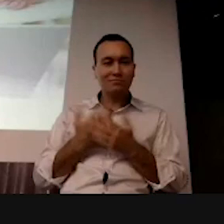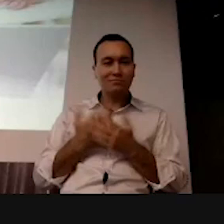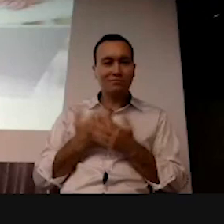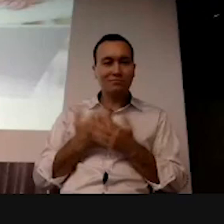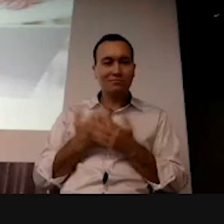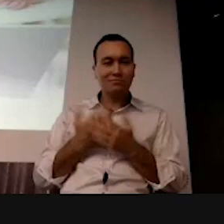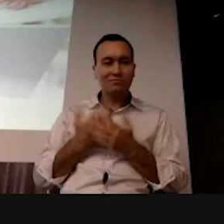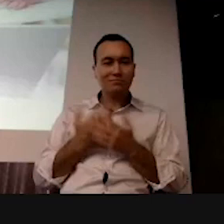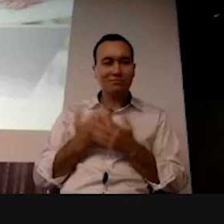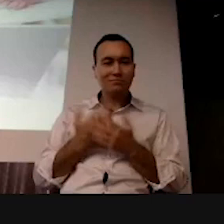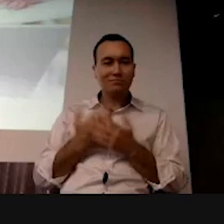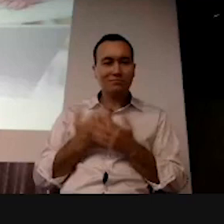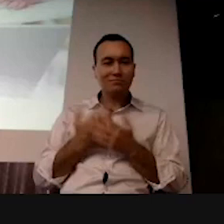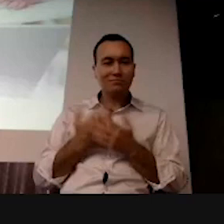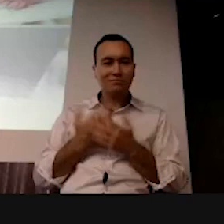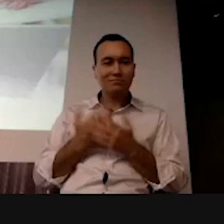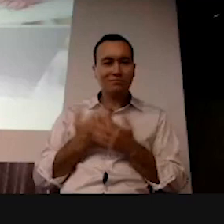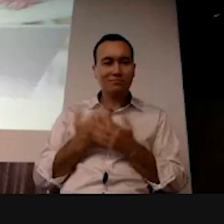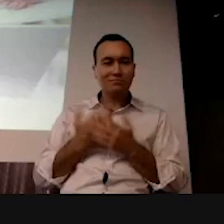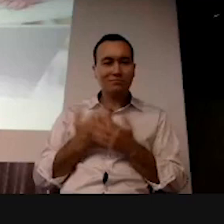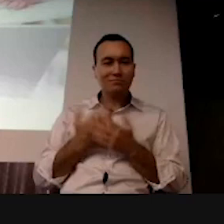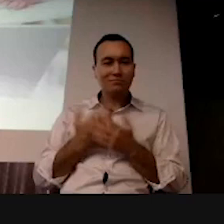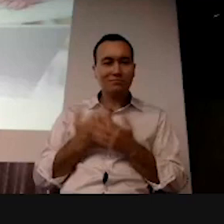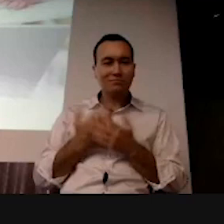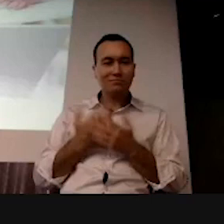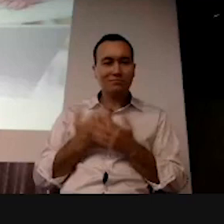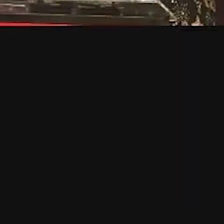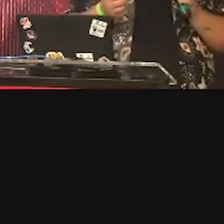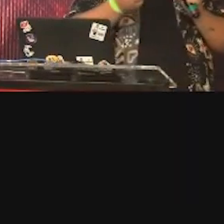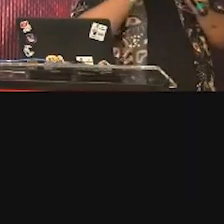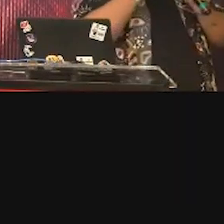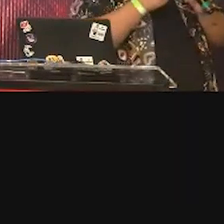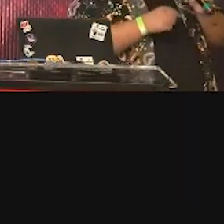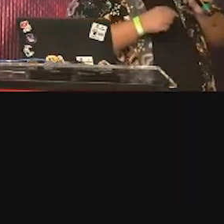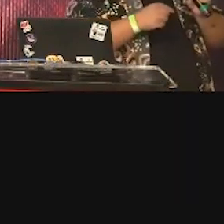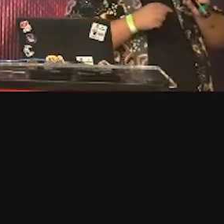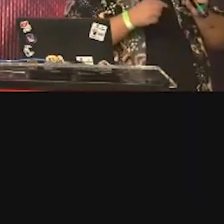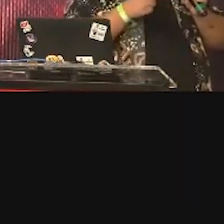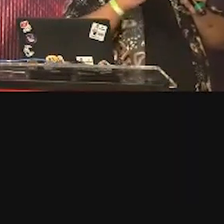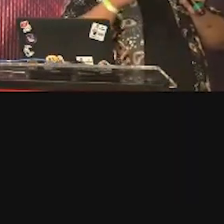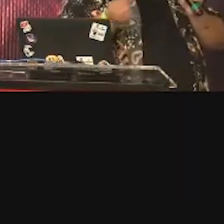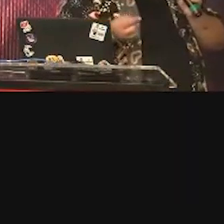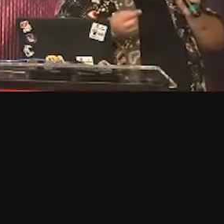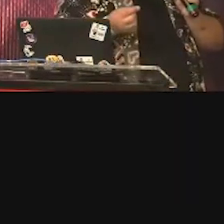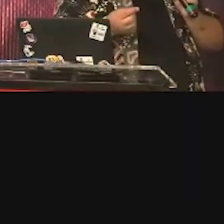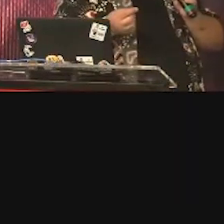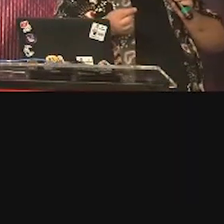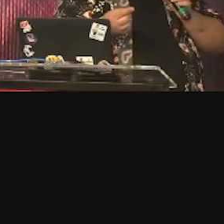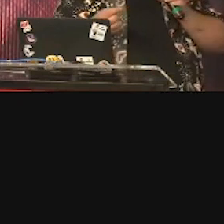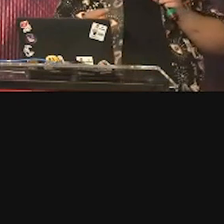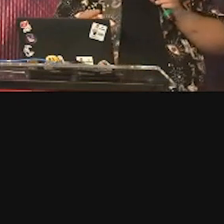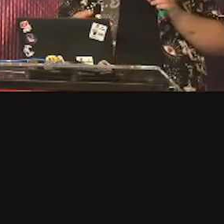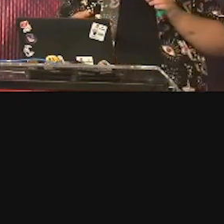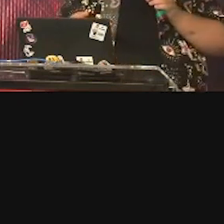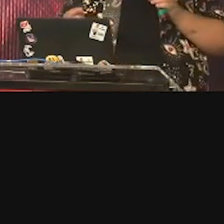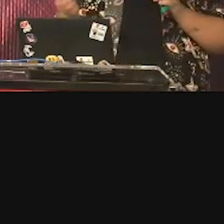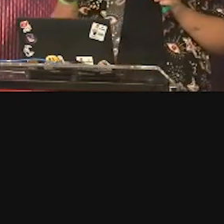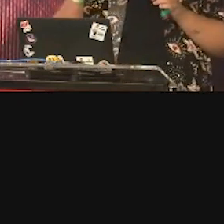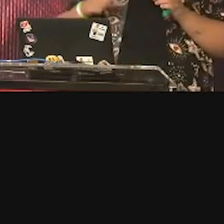mais hierarquia? Está favorecendo o quê? É mais transparência ou mais sigilo?